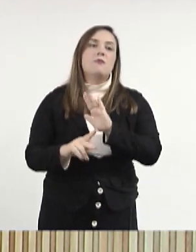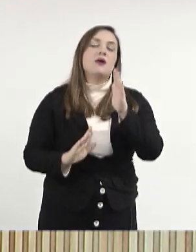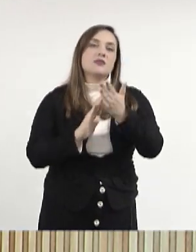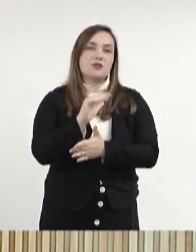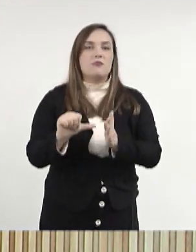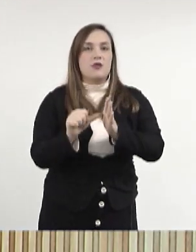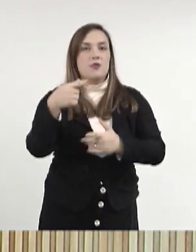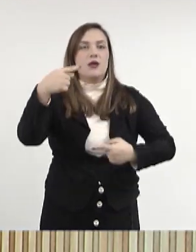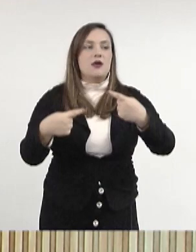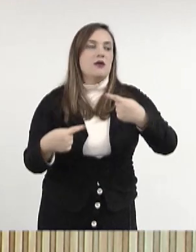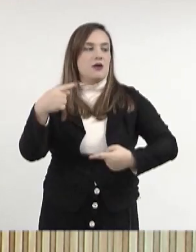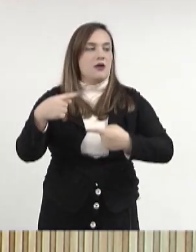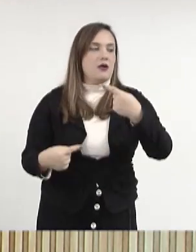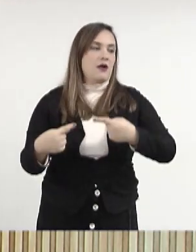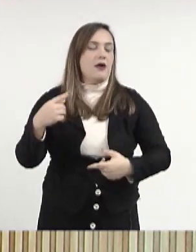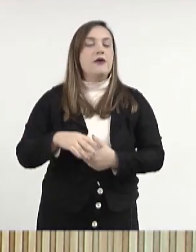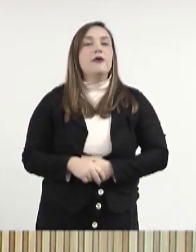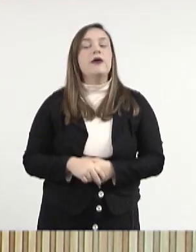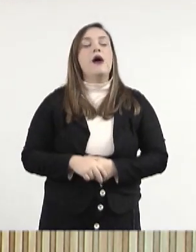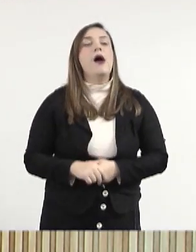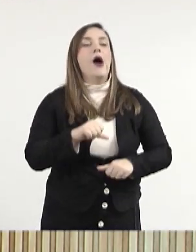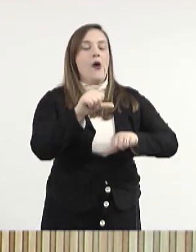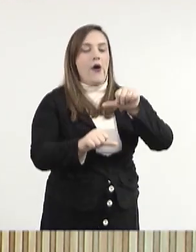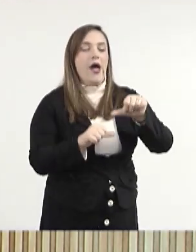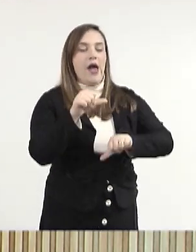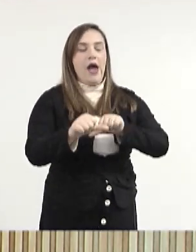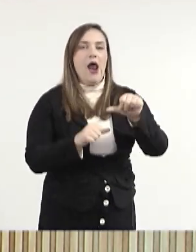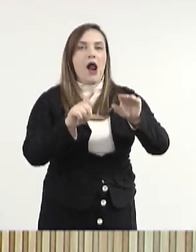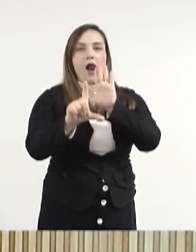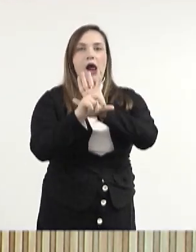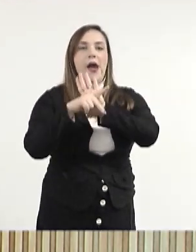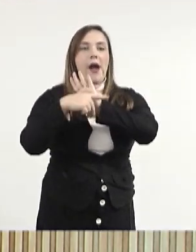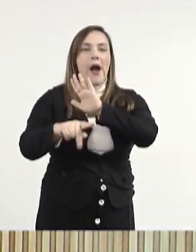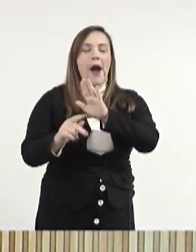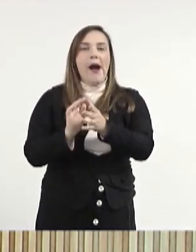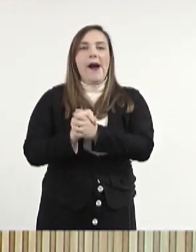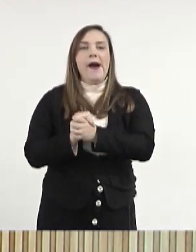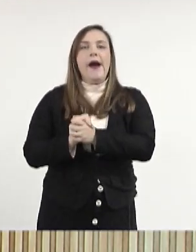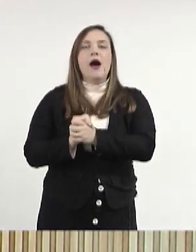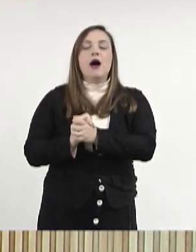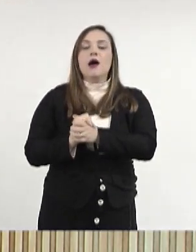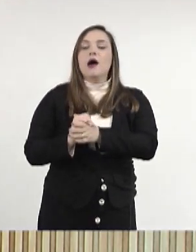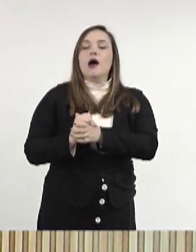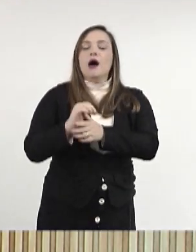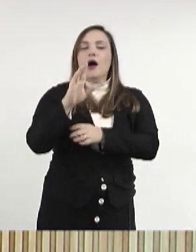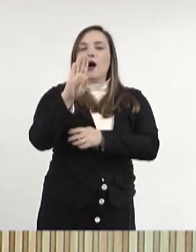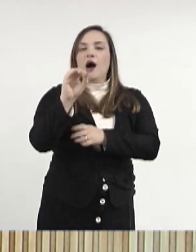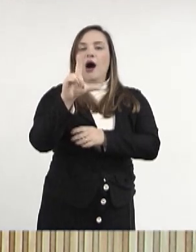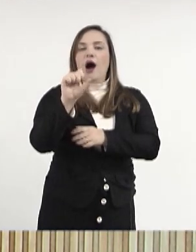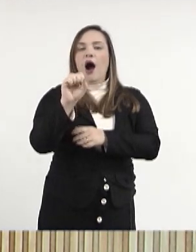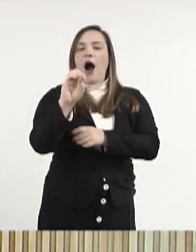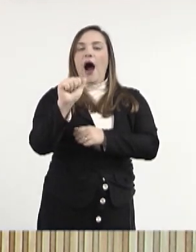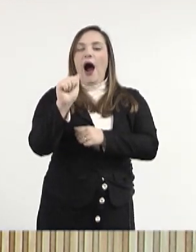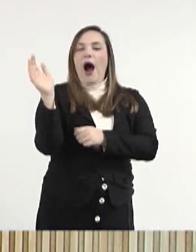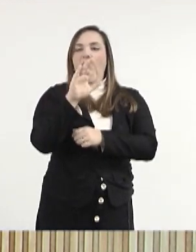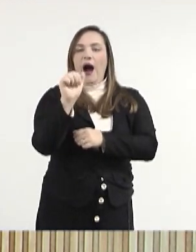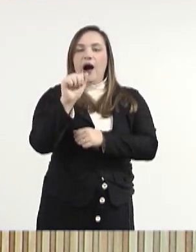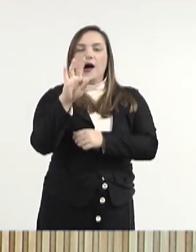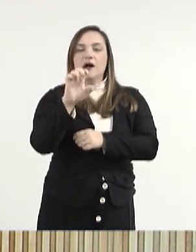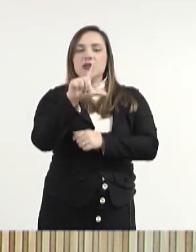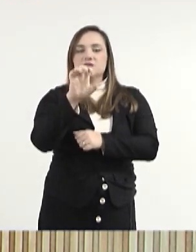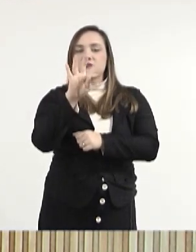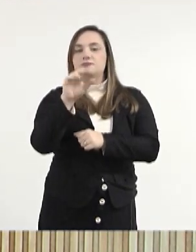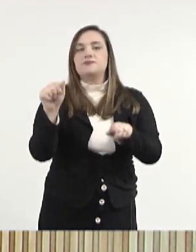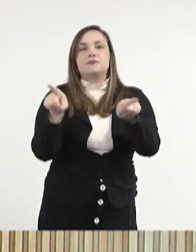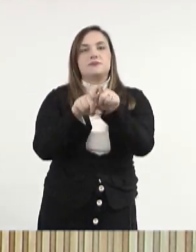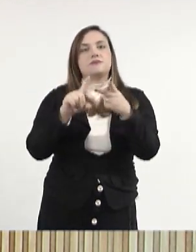em primeira discussão e que altera a lei sobre a concessão de bolsas atleta e bolsa técnico. Mas quais são essas